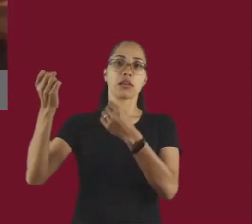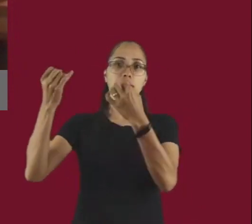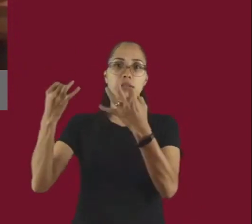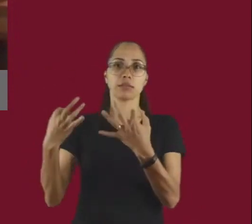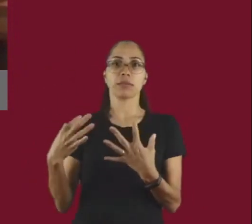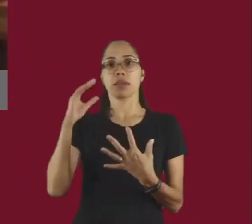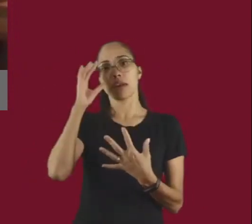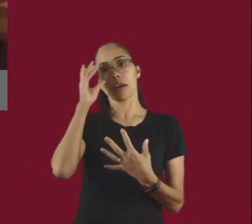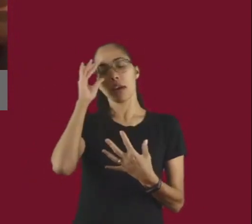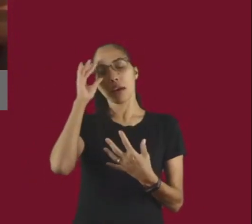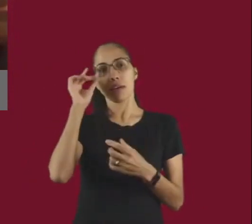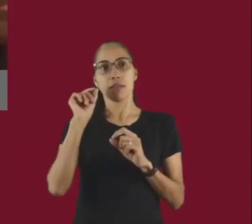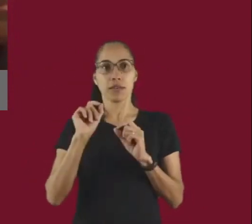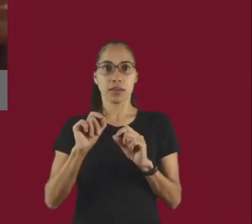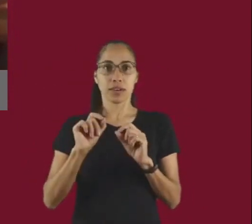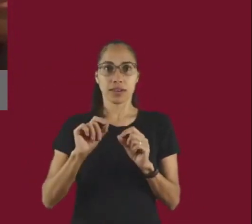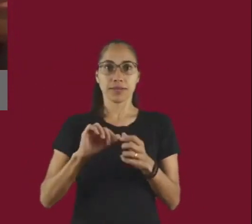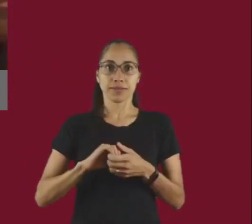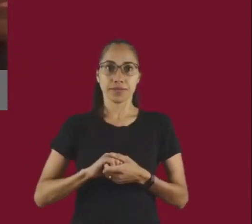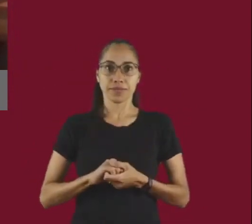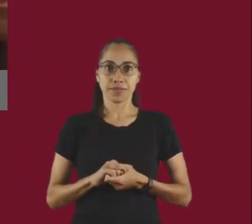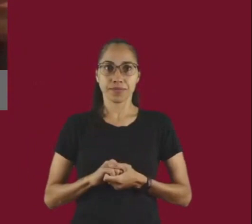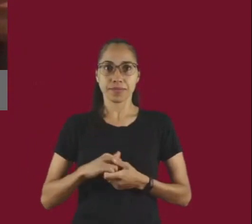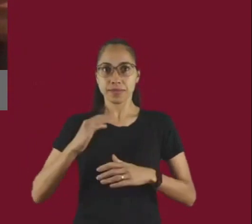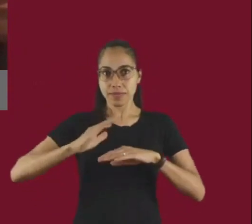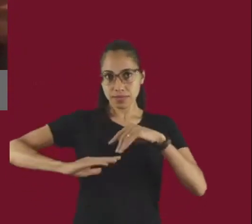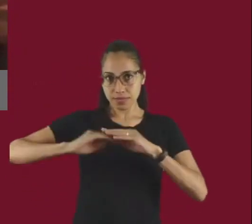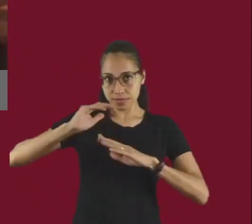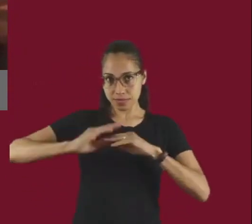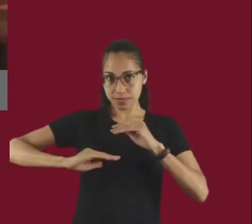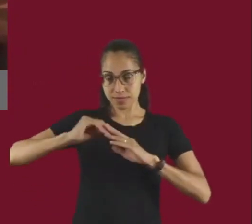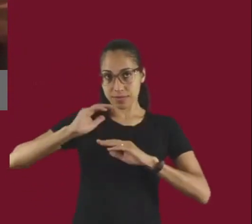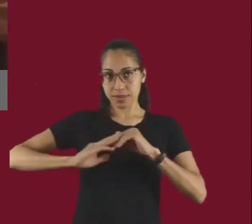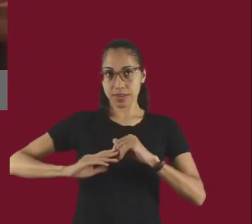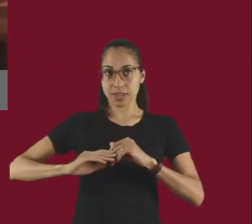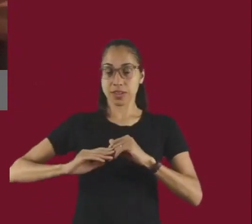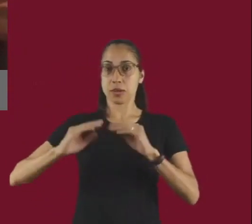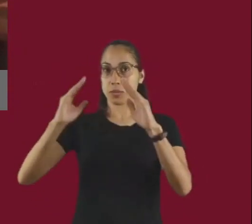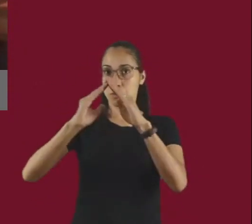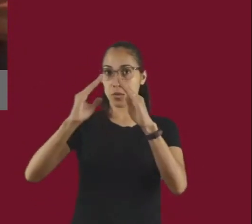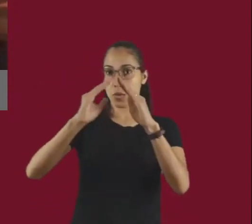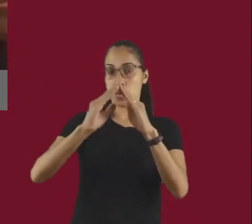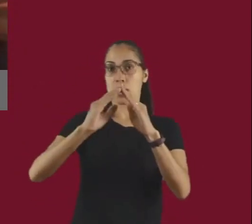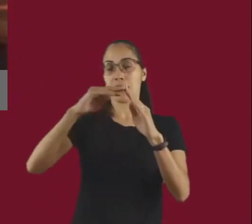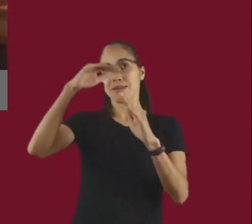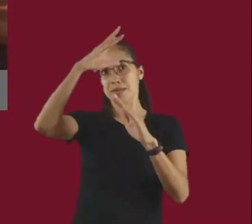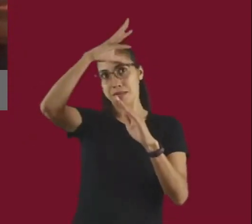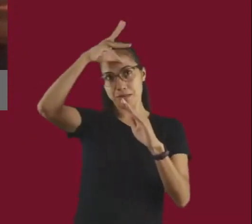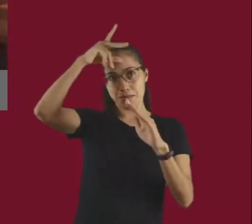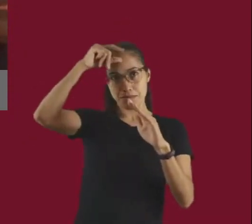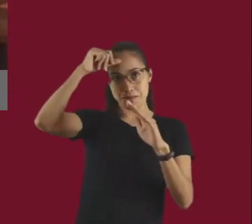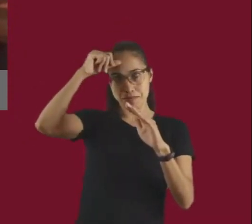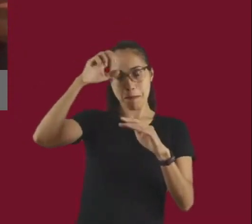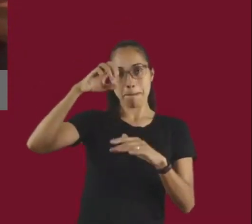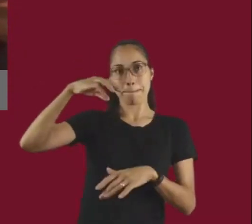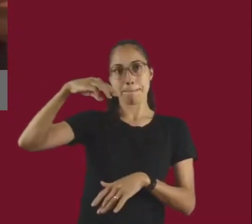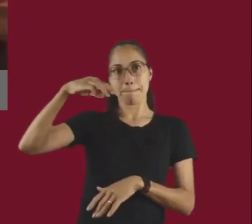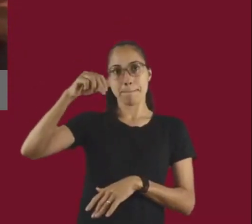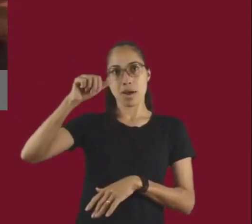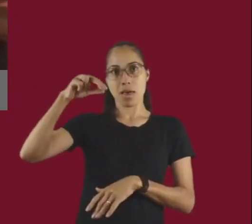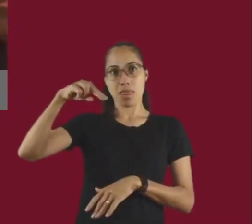né? Ela trabalha, mora em Manaus, né, no INPA, atua no INPA,